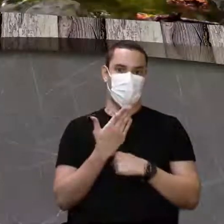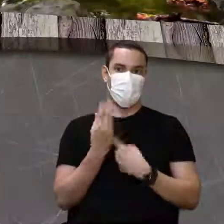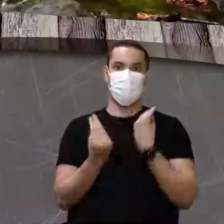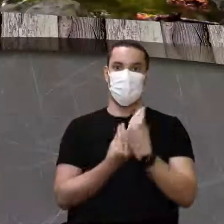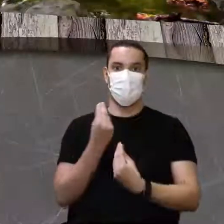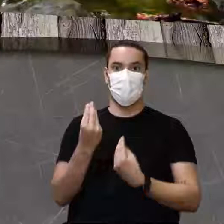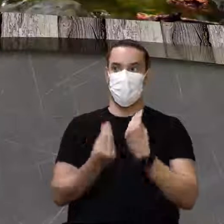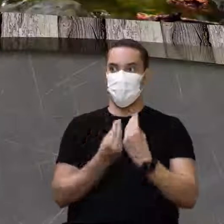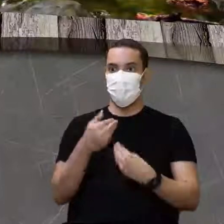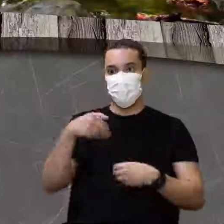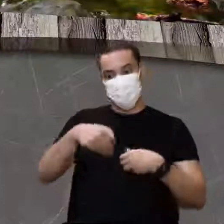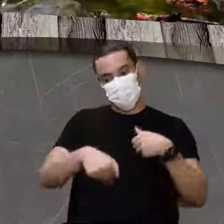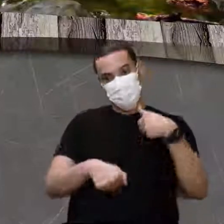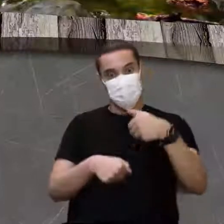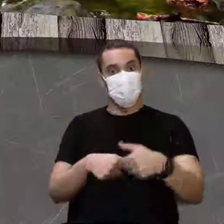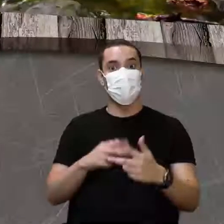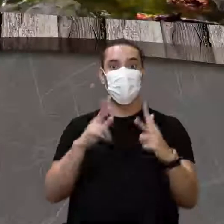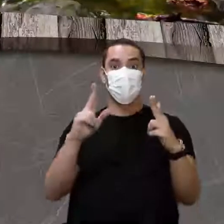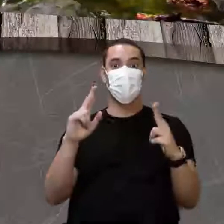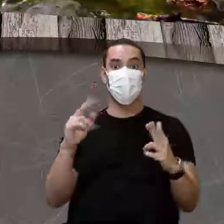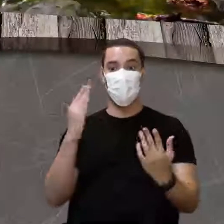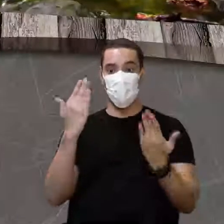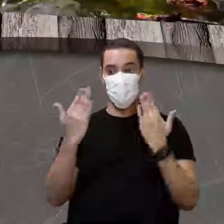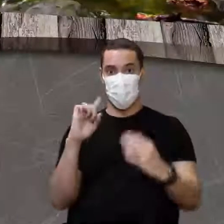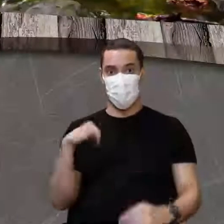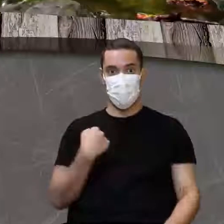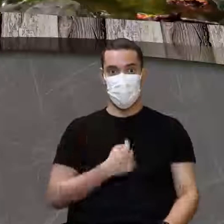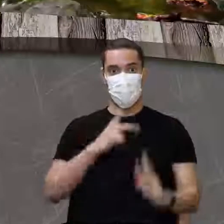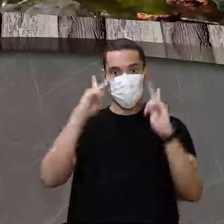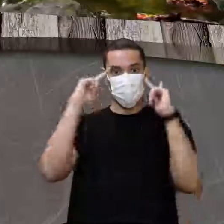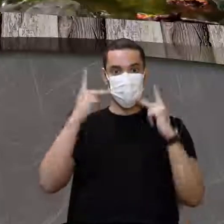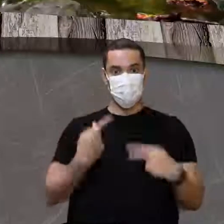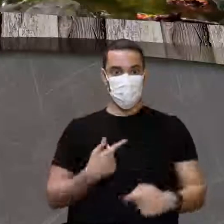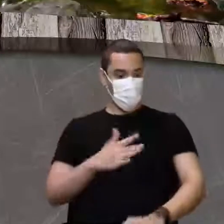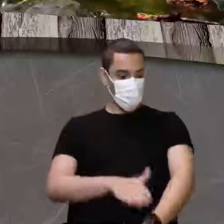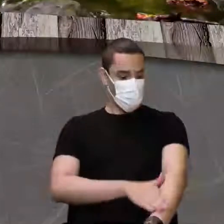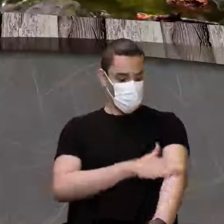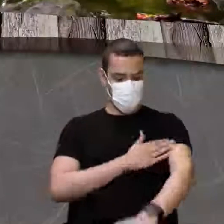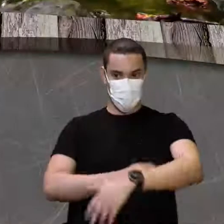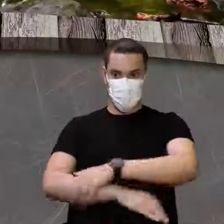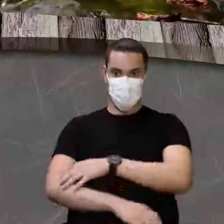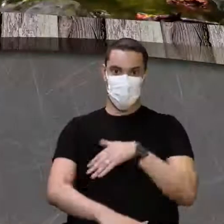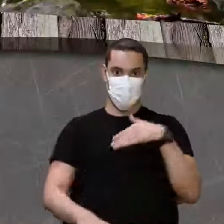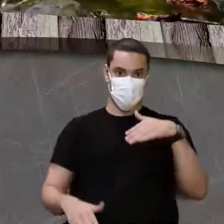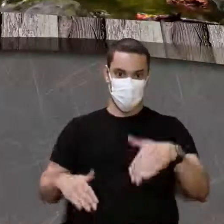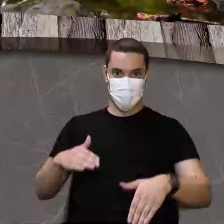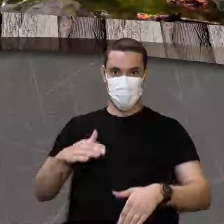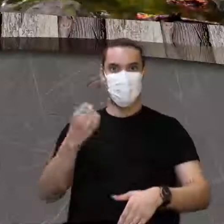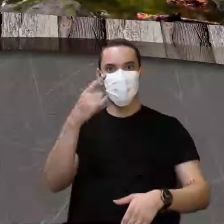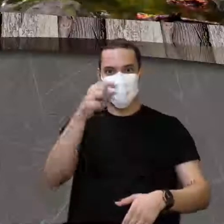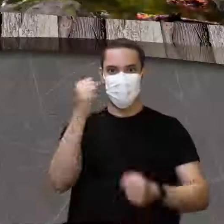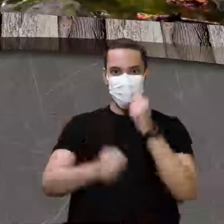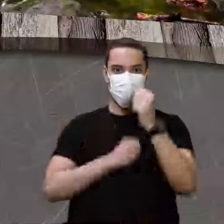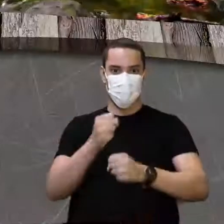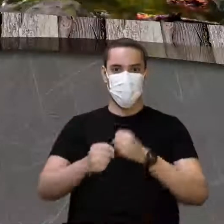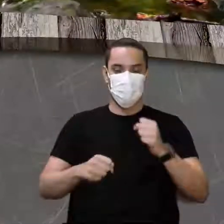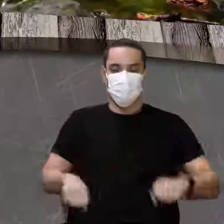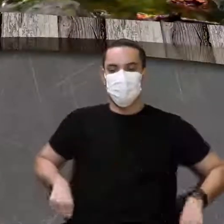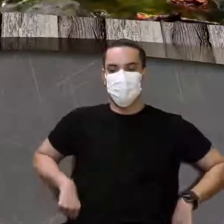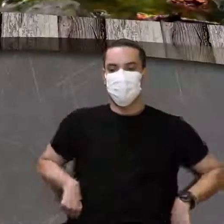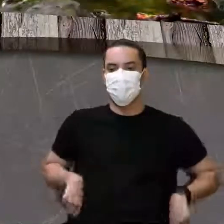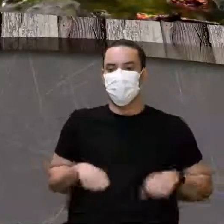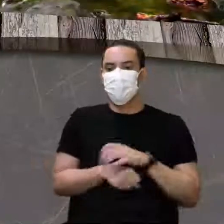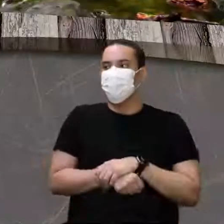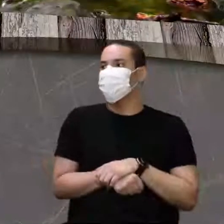de locomoção, como os nossos braços. Serve e acompanha os movimentos do nosso corpo. Vai correr com as mãos uma grande distância